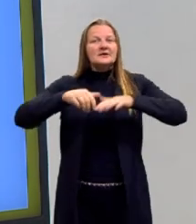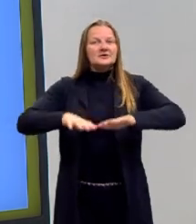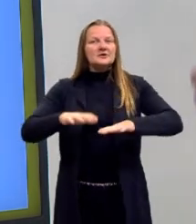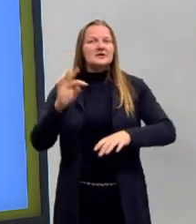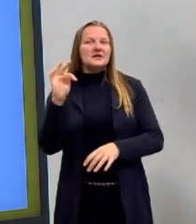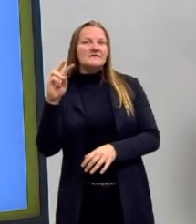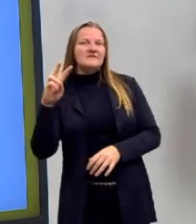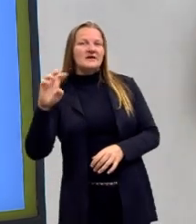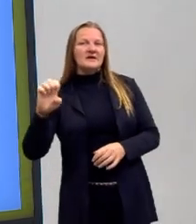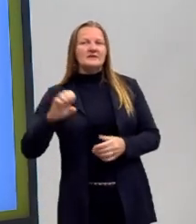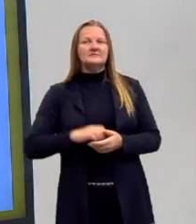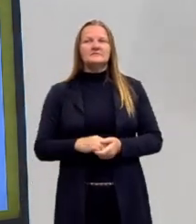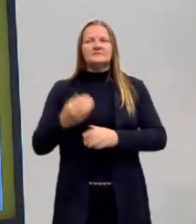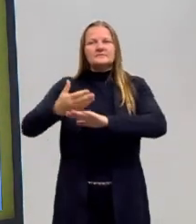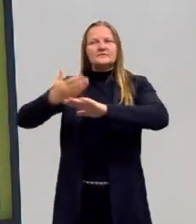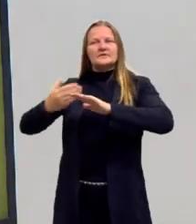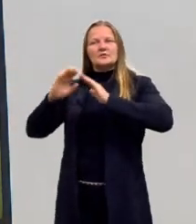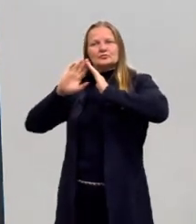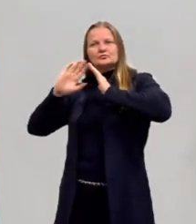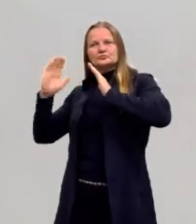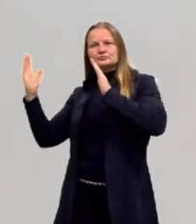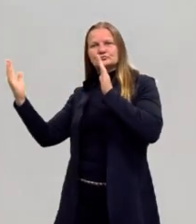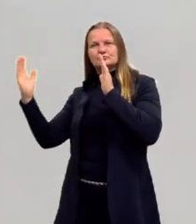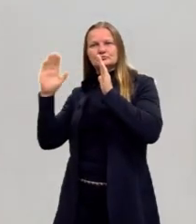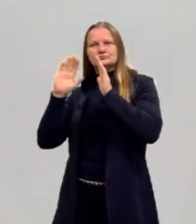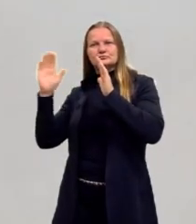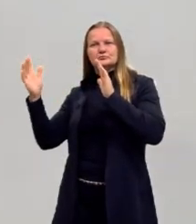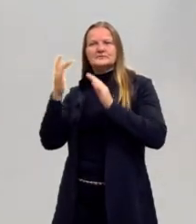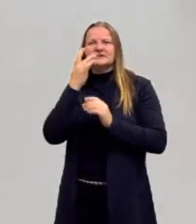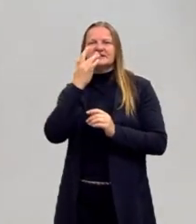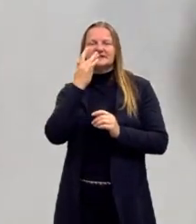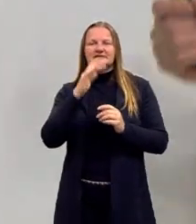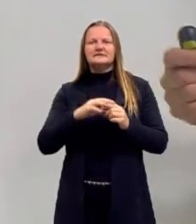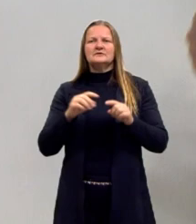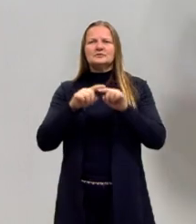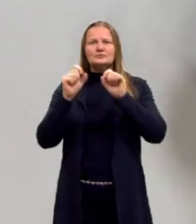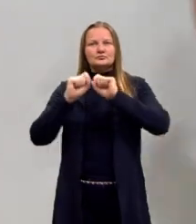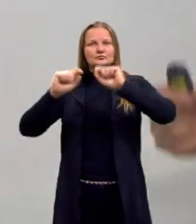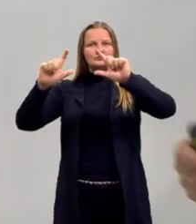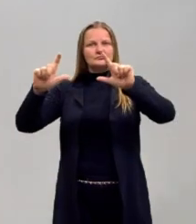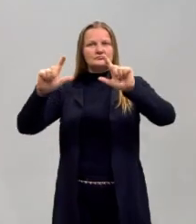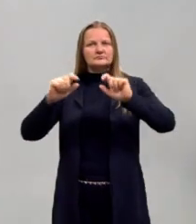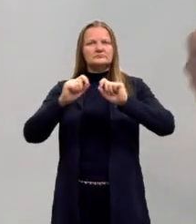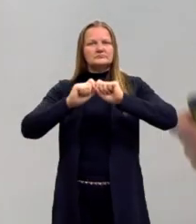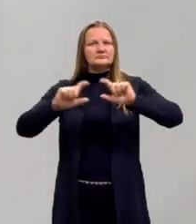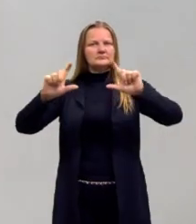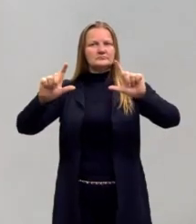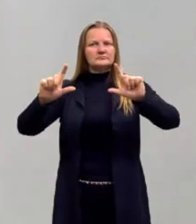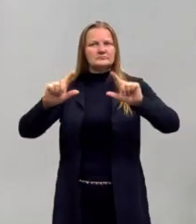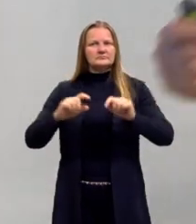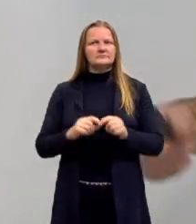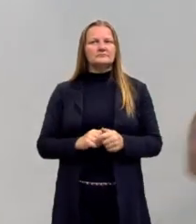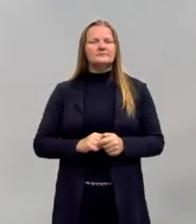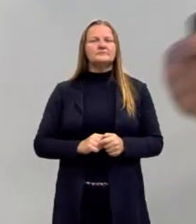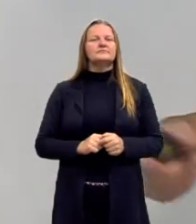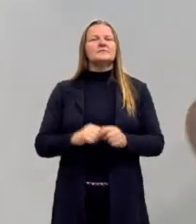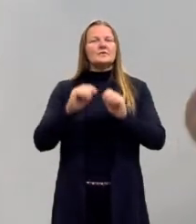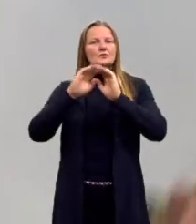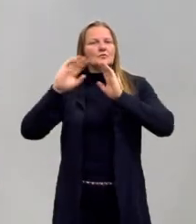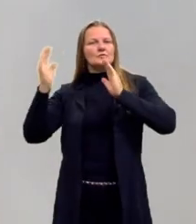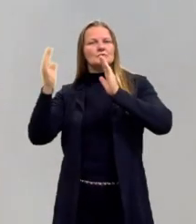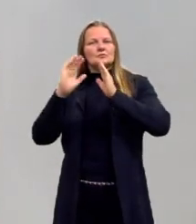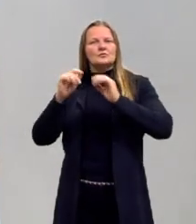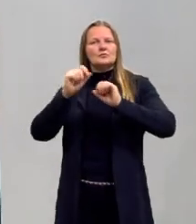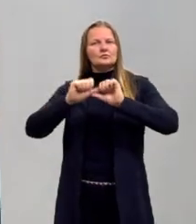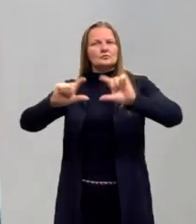estudos da TV atrás de mim tem um quadro branco onde são projetados os slides esses slides